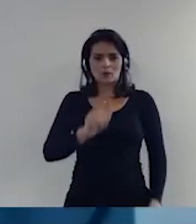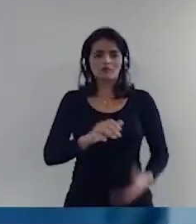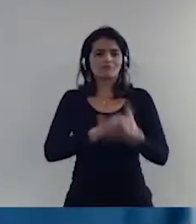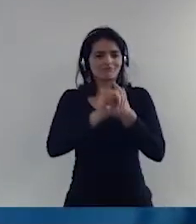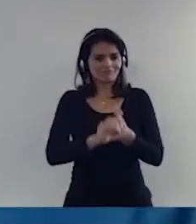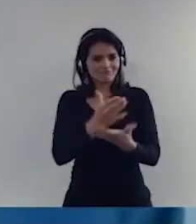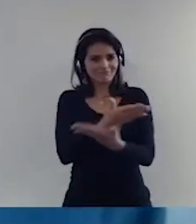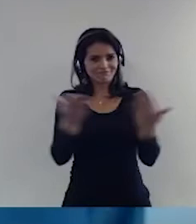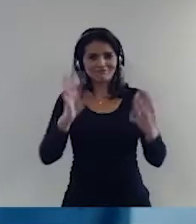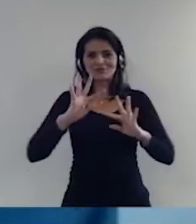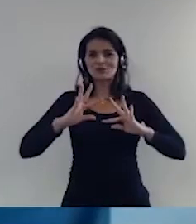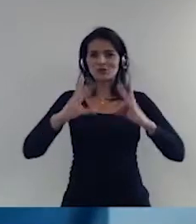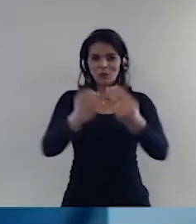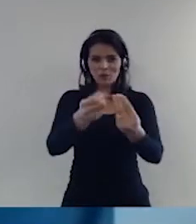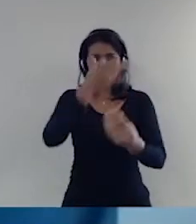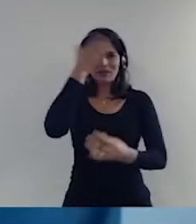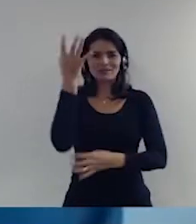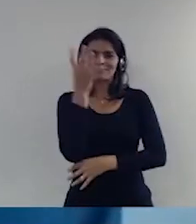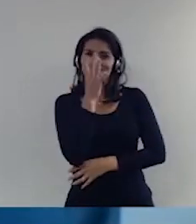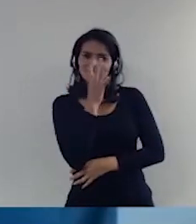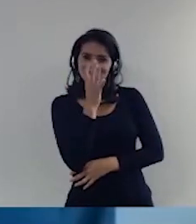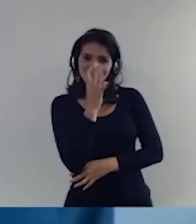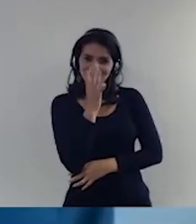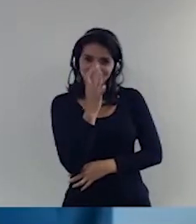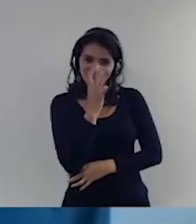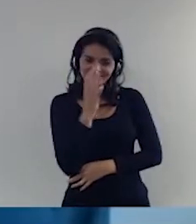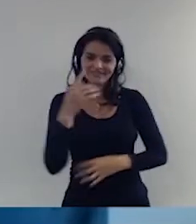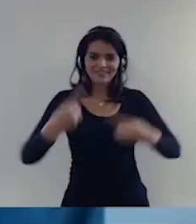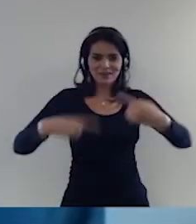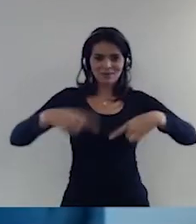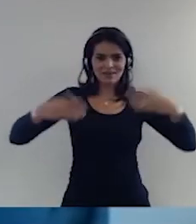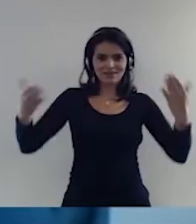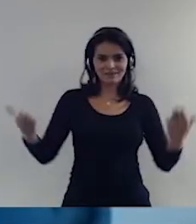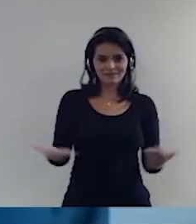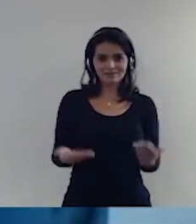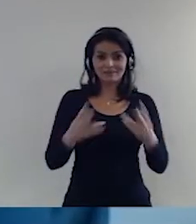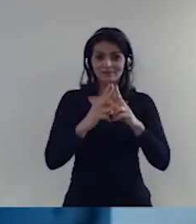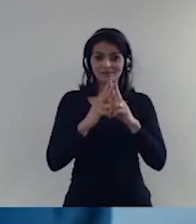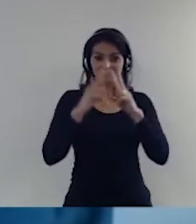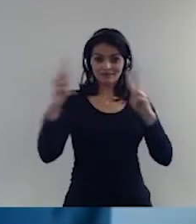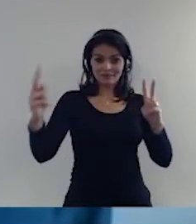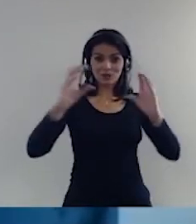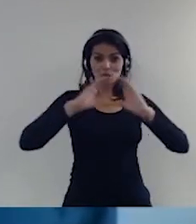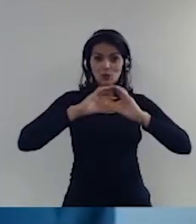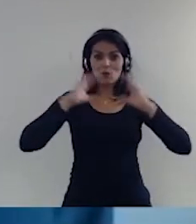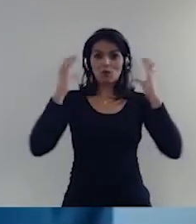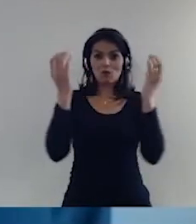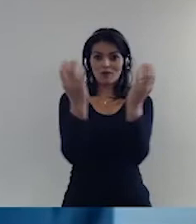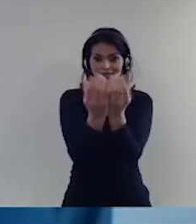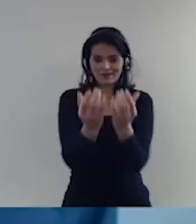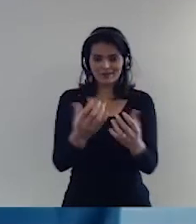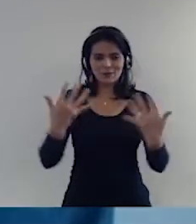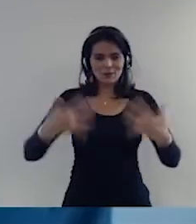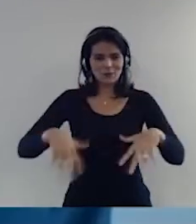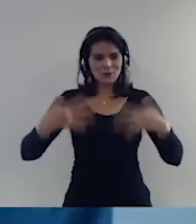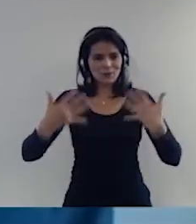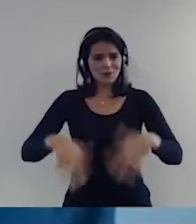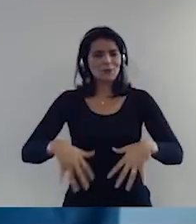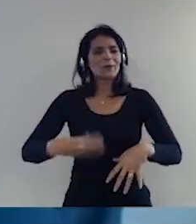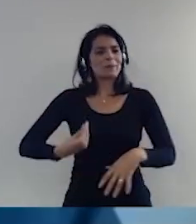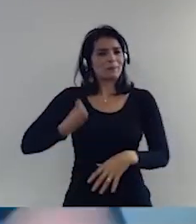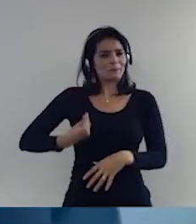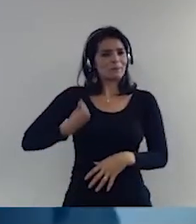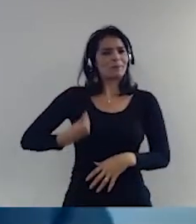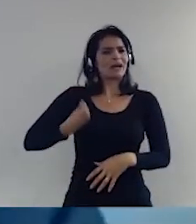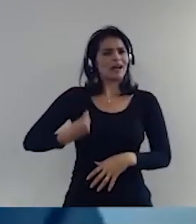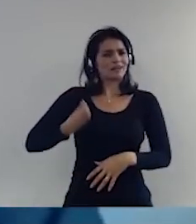todos que nos ouvem nesse debate, nessa conferência digital enorme,